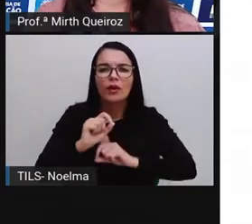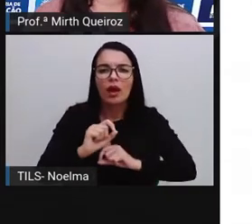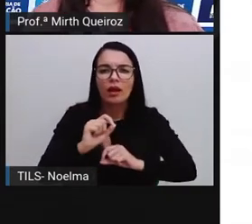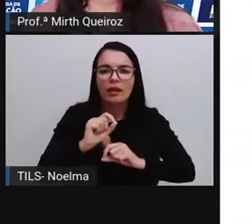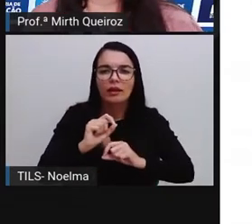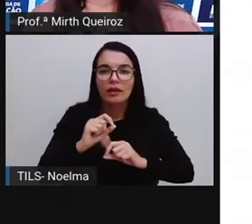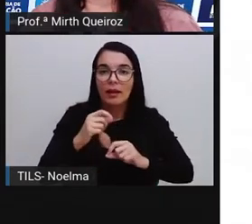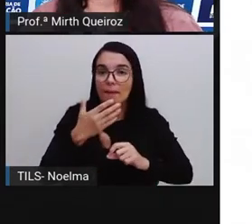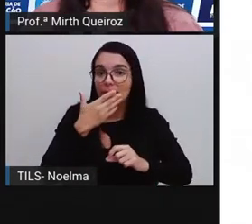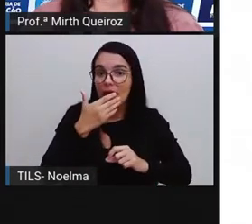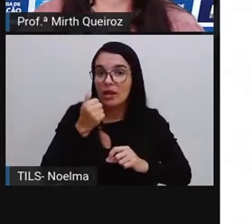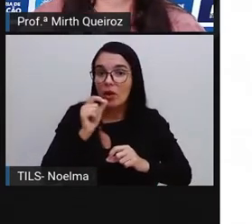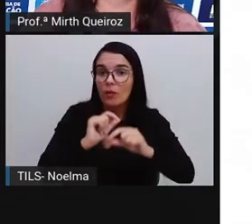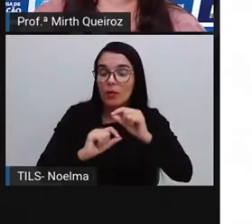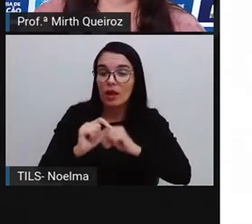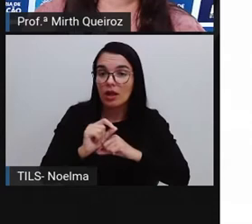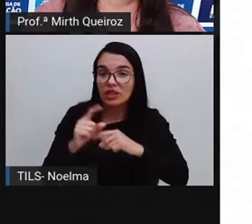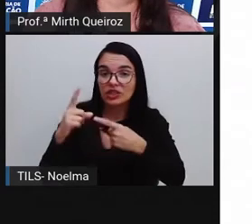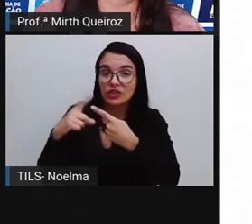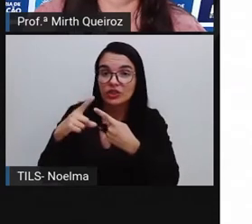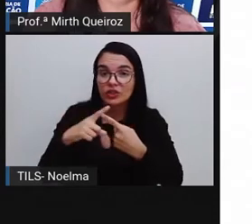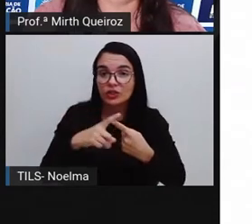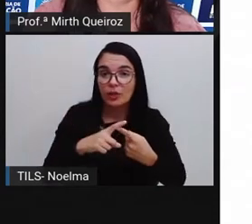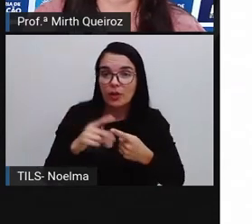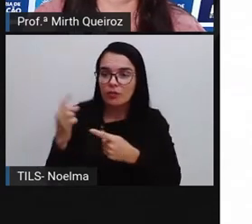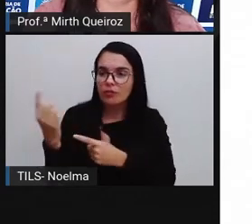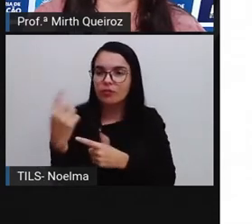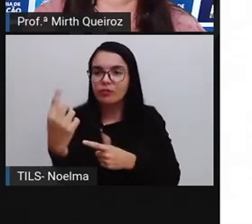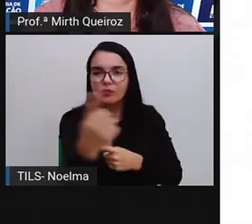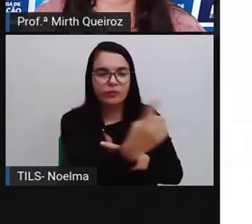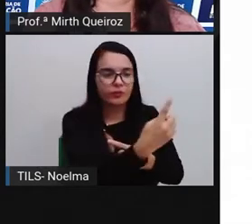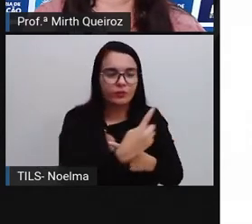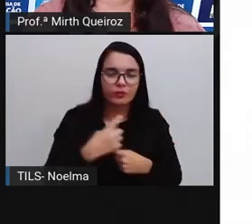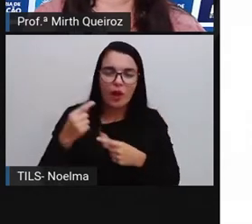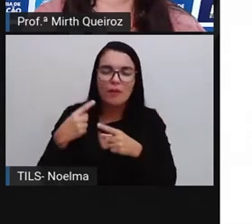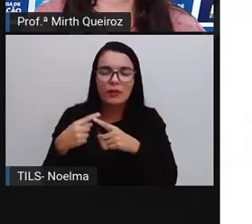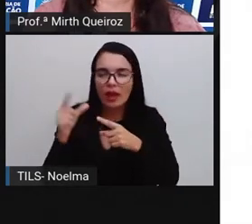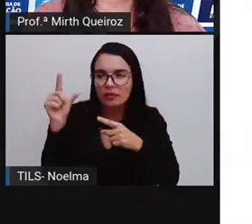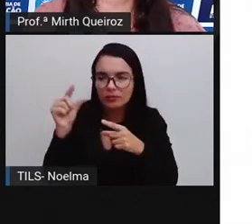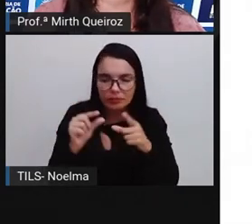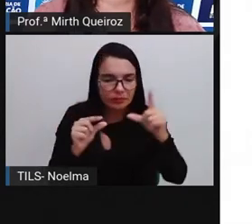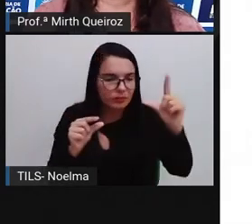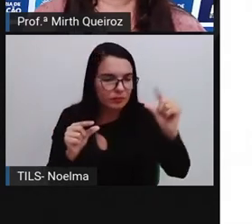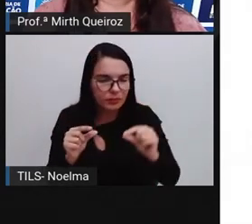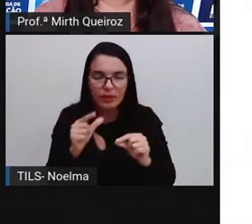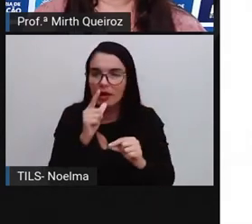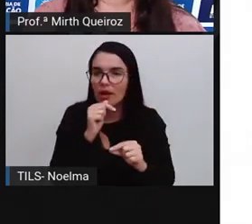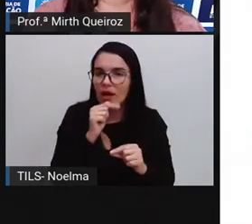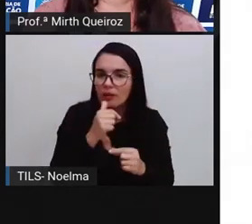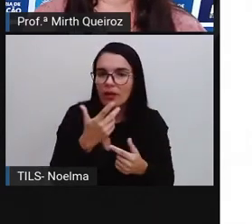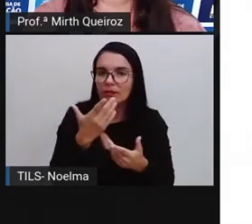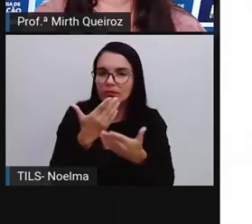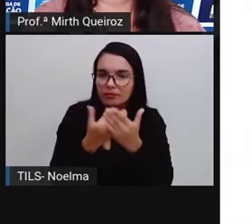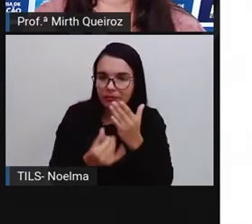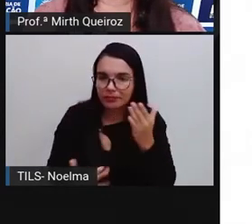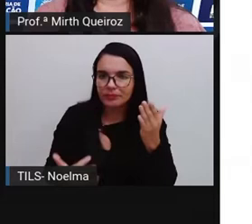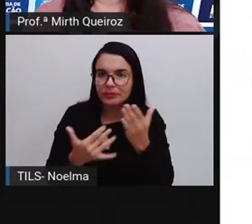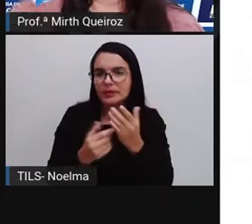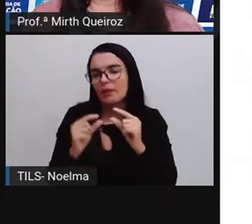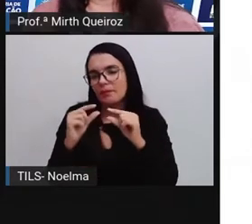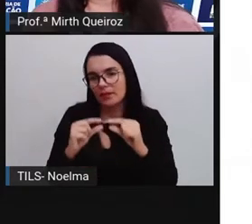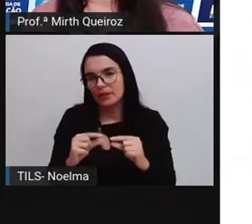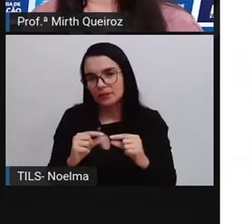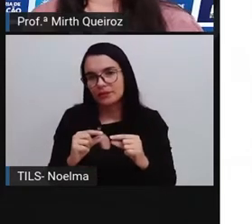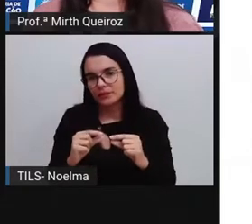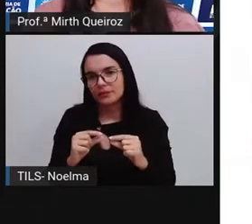irrigação que vão economizar a água vai diminuir aí a quantidade dos recursos entre conseguir serão aproveitados